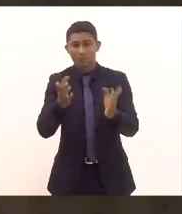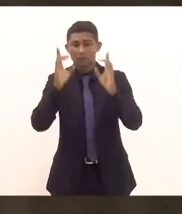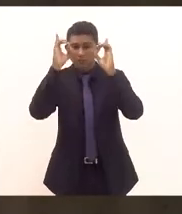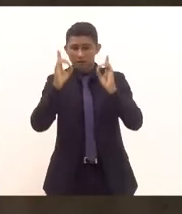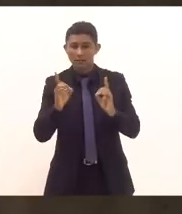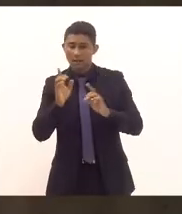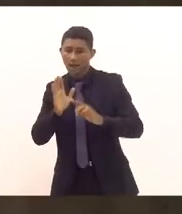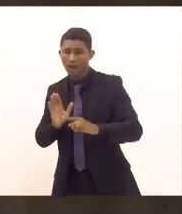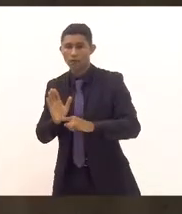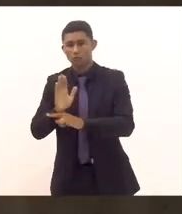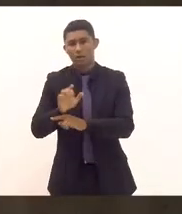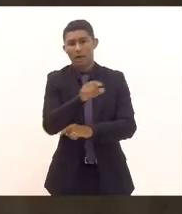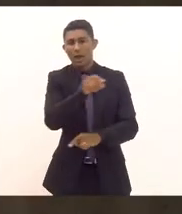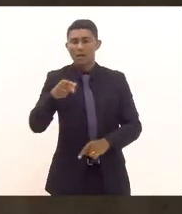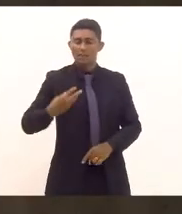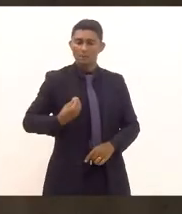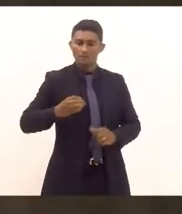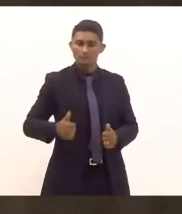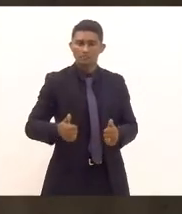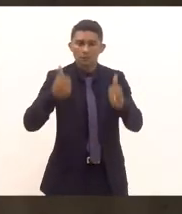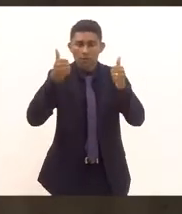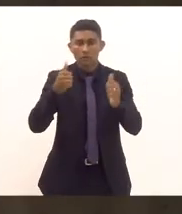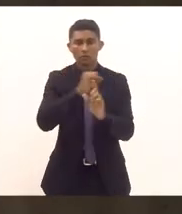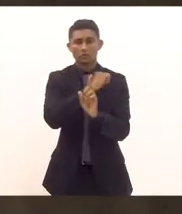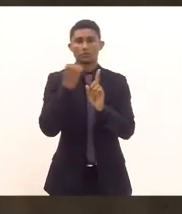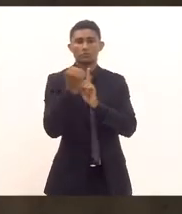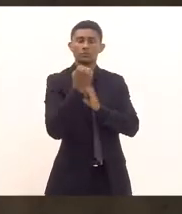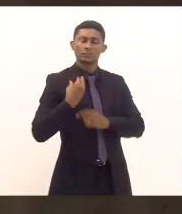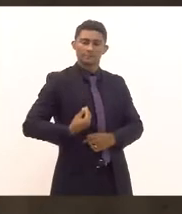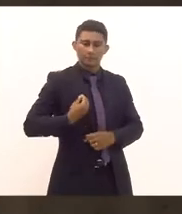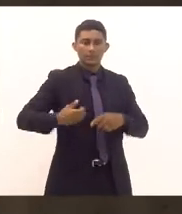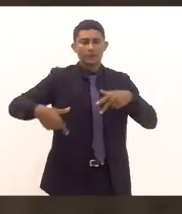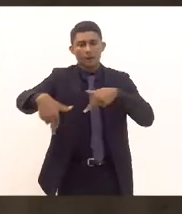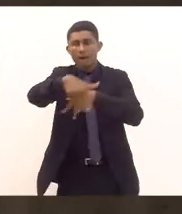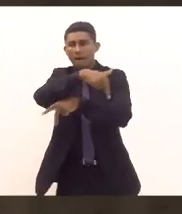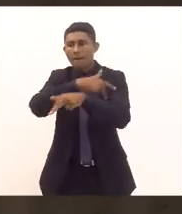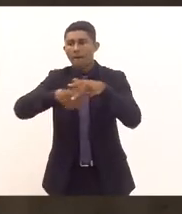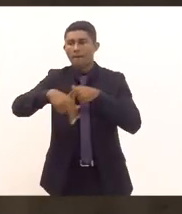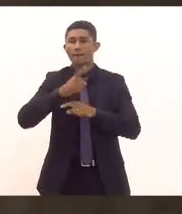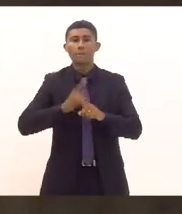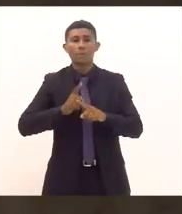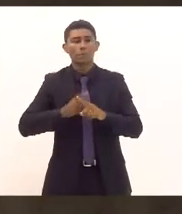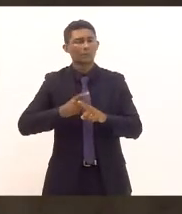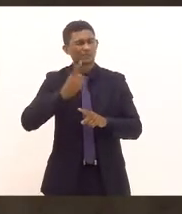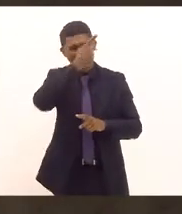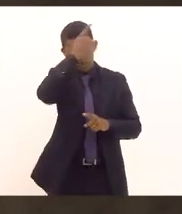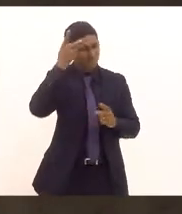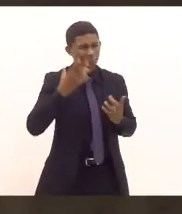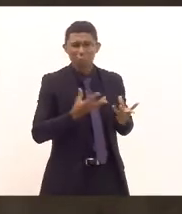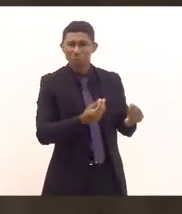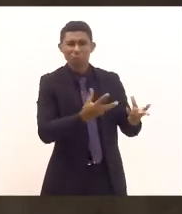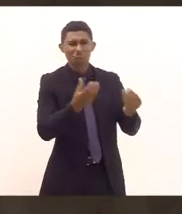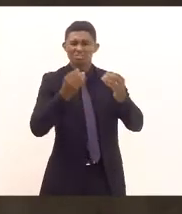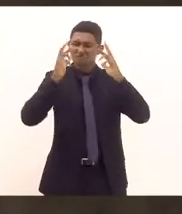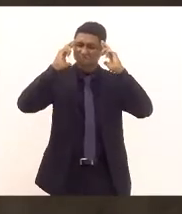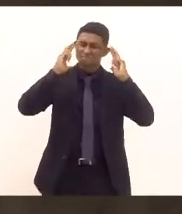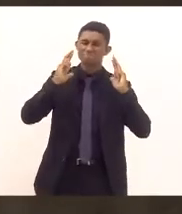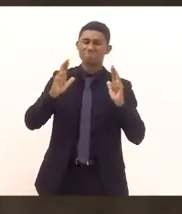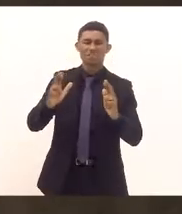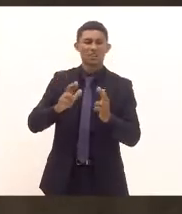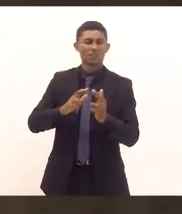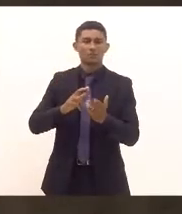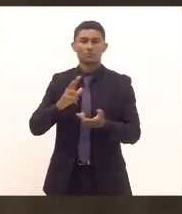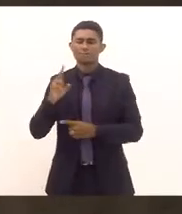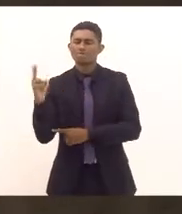deficiências a viverem nessa sociedade aonde muitos não respeitam não os valorizam